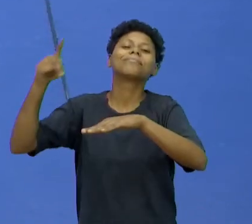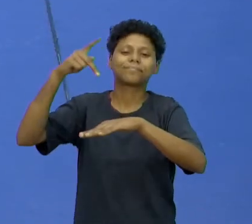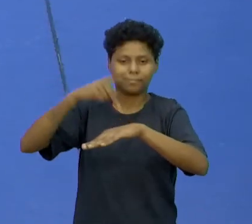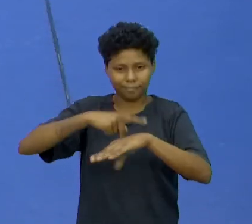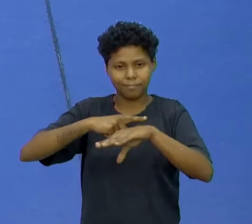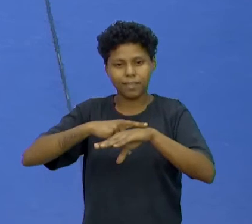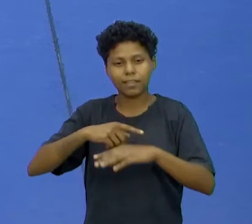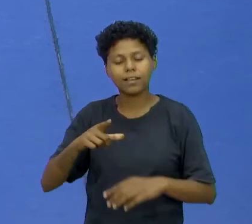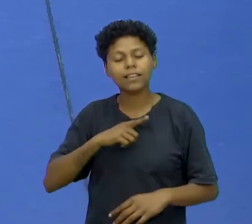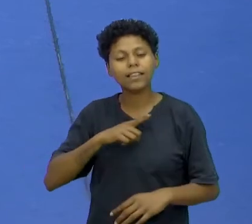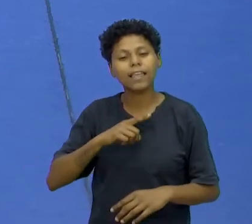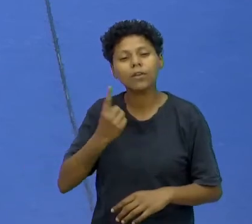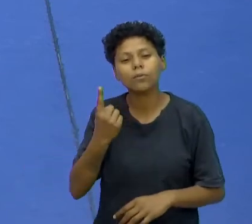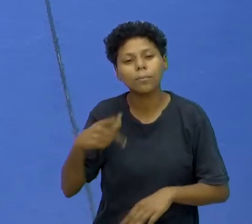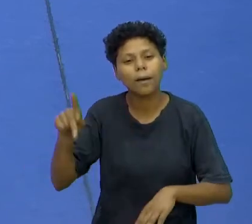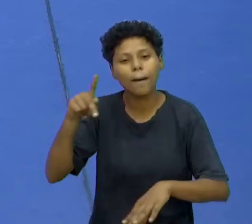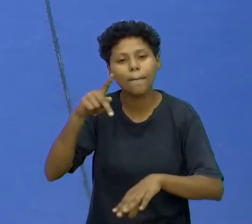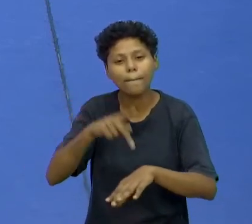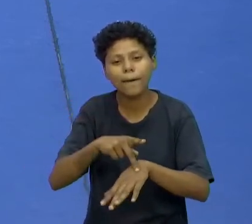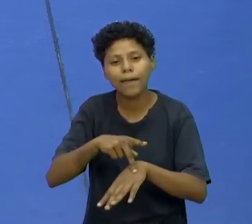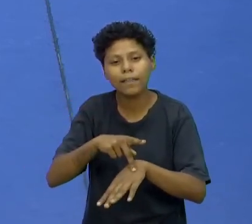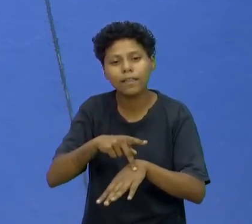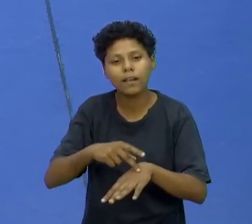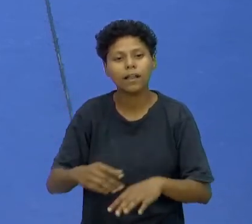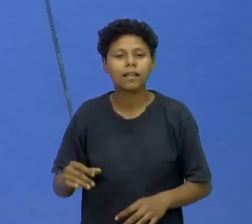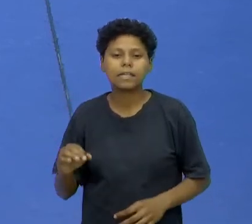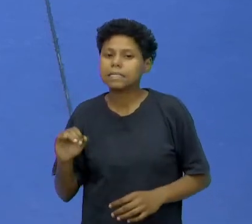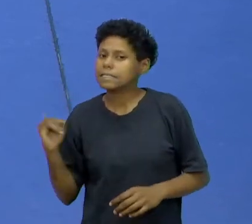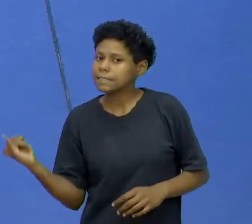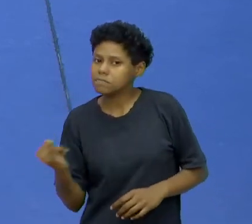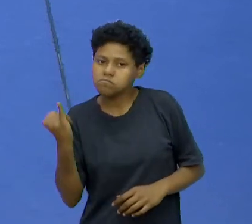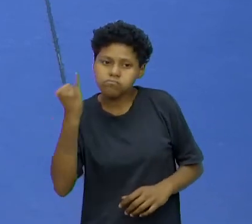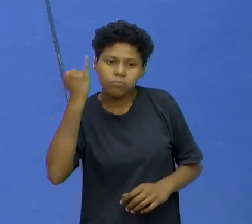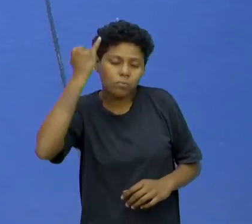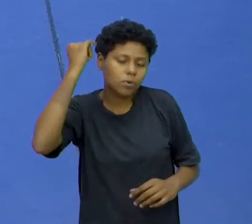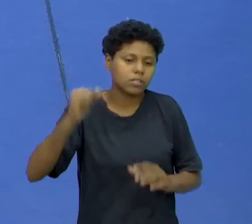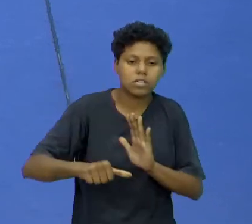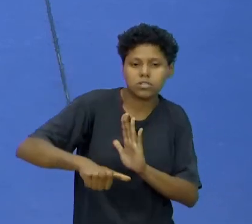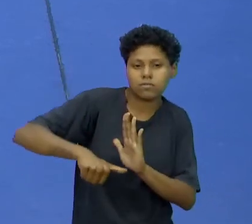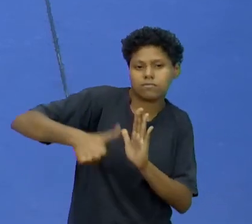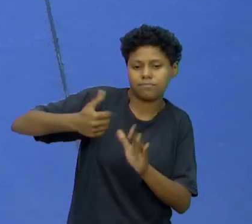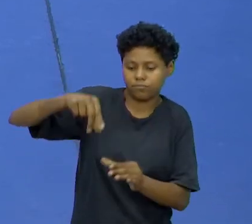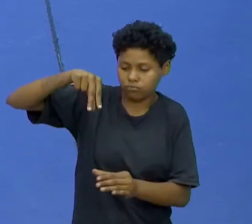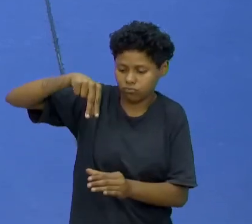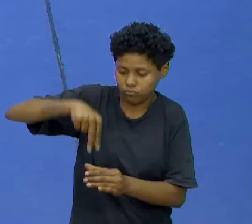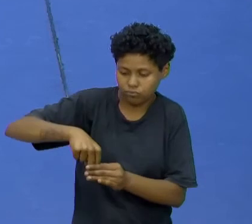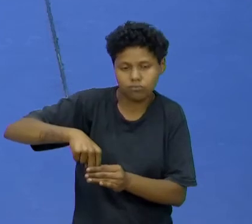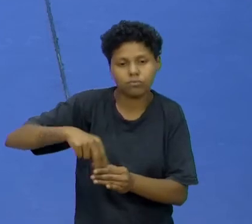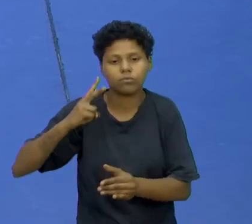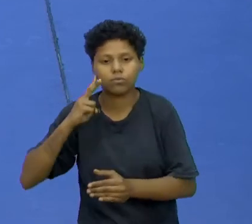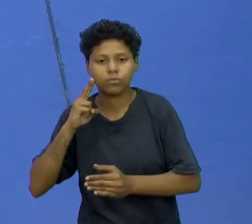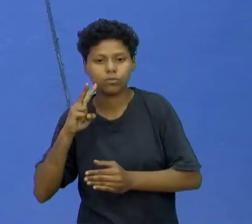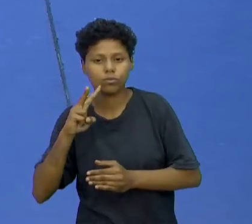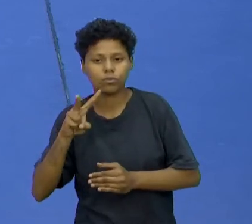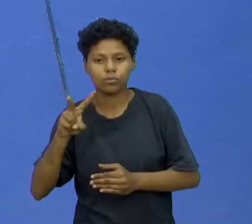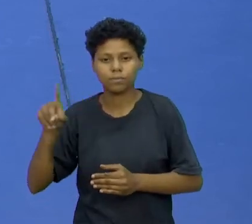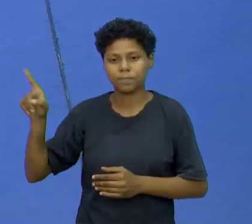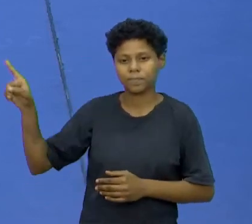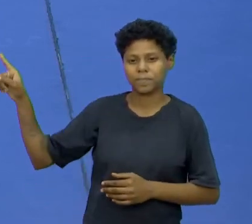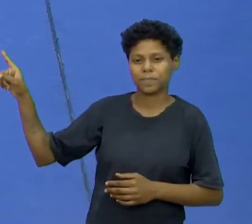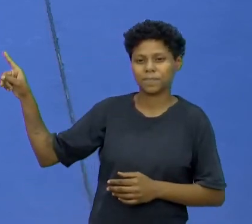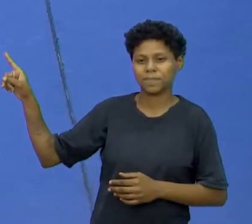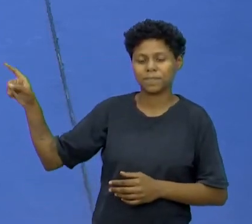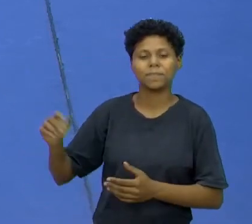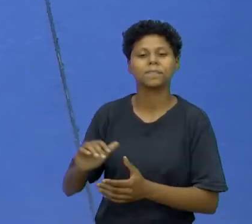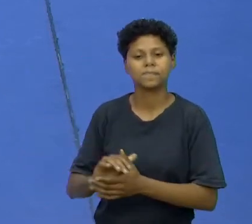pedra mestra, que é essa aqui em cima, que é fundamental, O que tem essa pedra? Ela tem uma